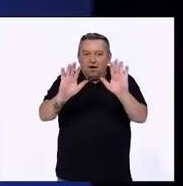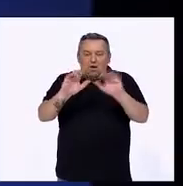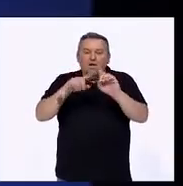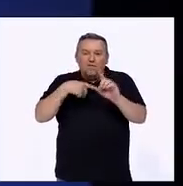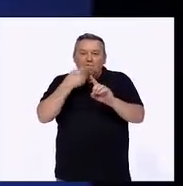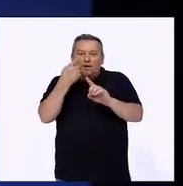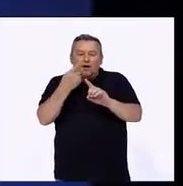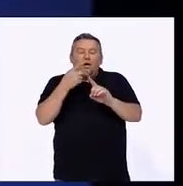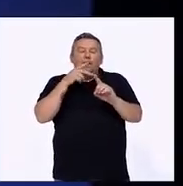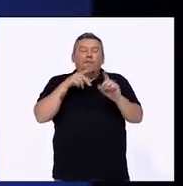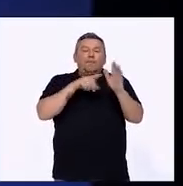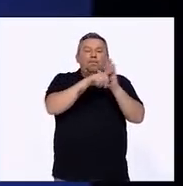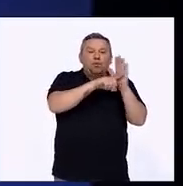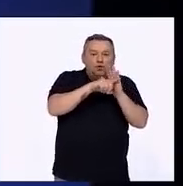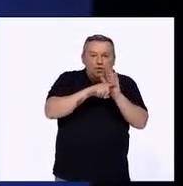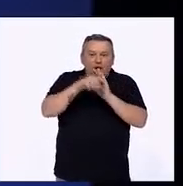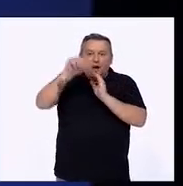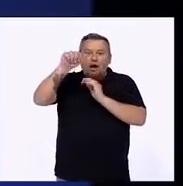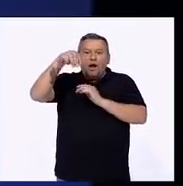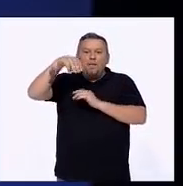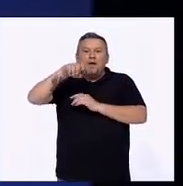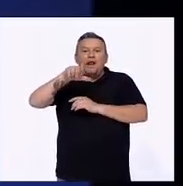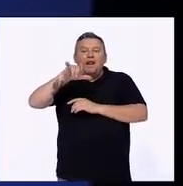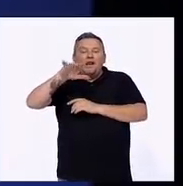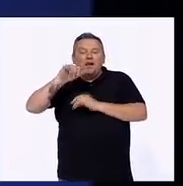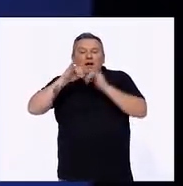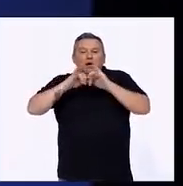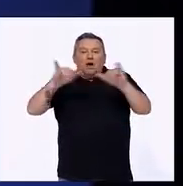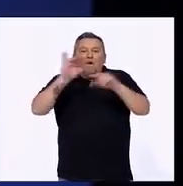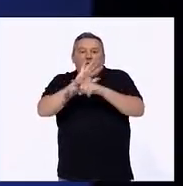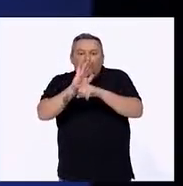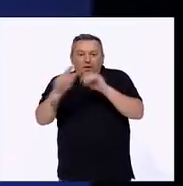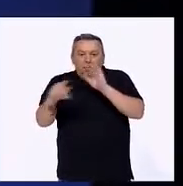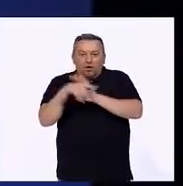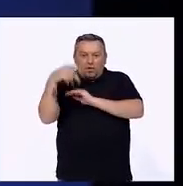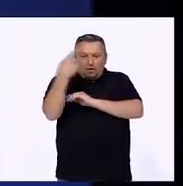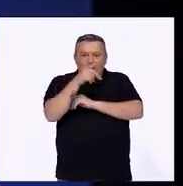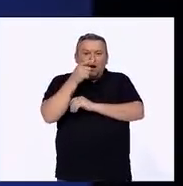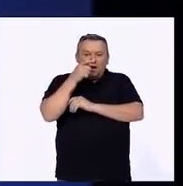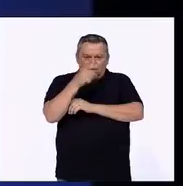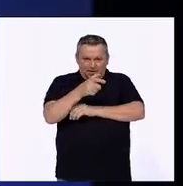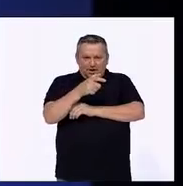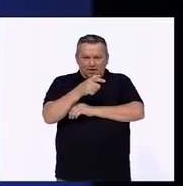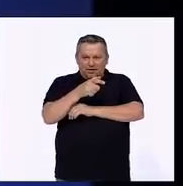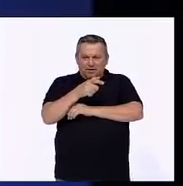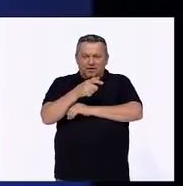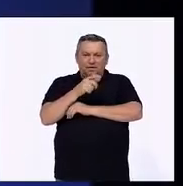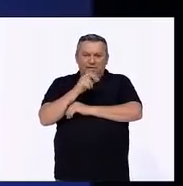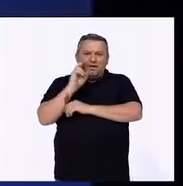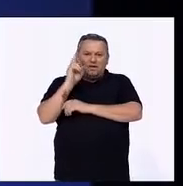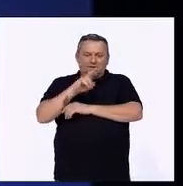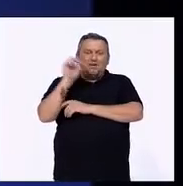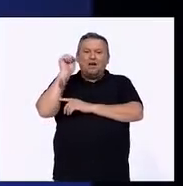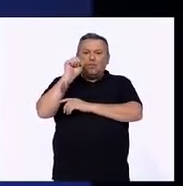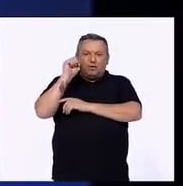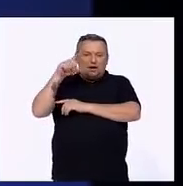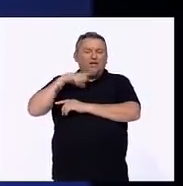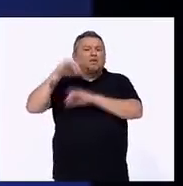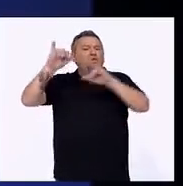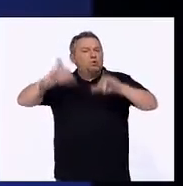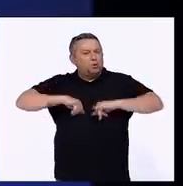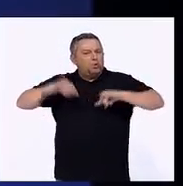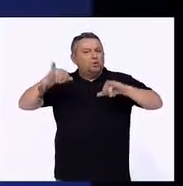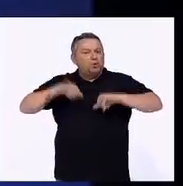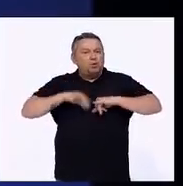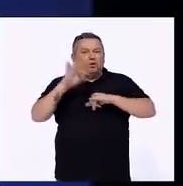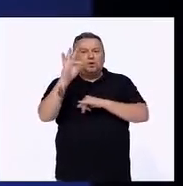Procurem o depoimento da Melinha para ver o que fizeram com os filhos dela, né, na frente dela. Procurem os depoimentos das mulheres que foram torturadas para a